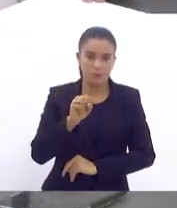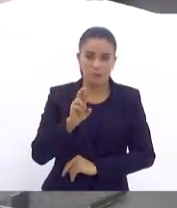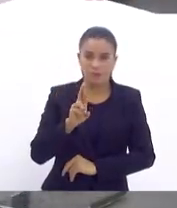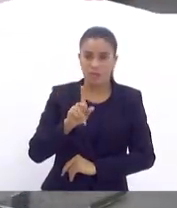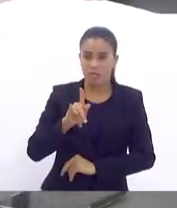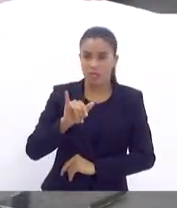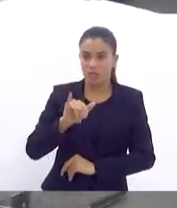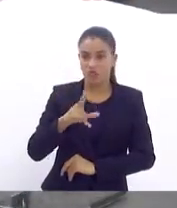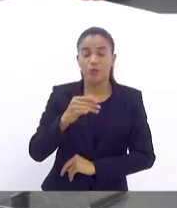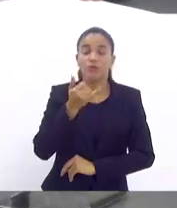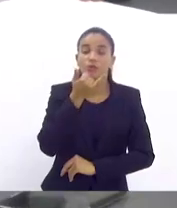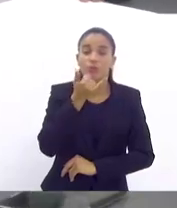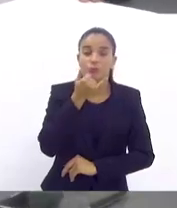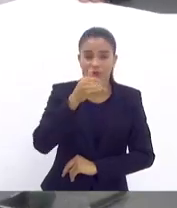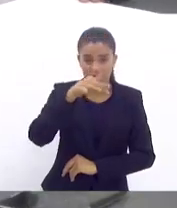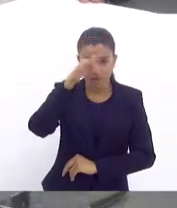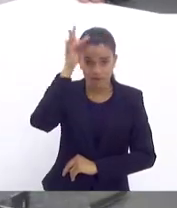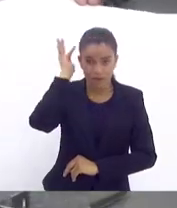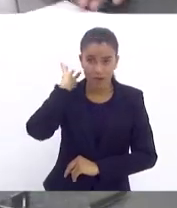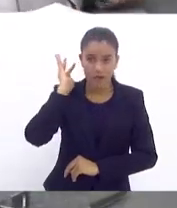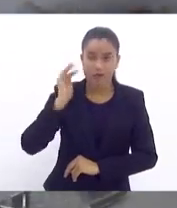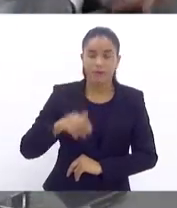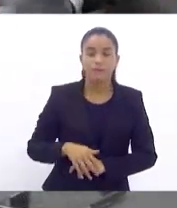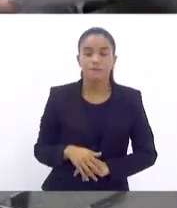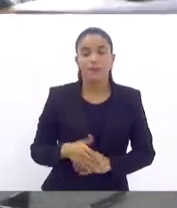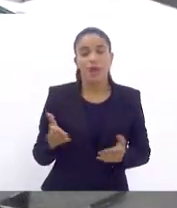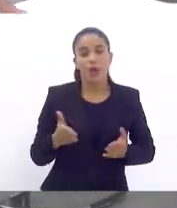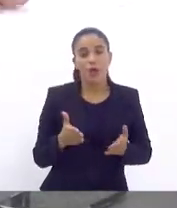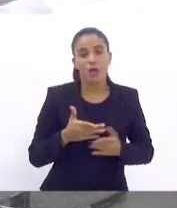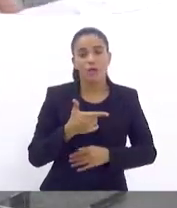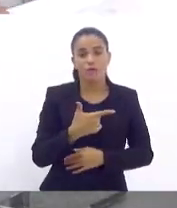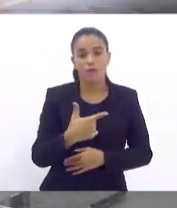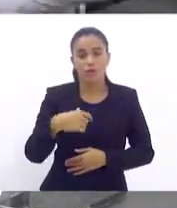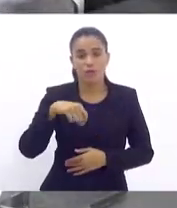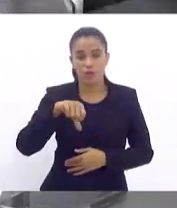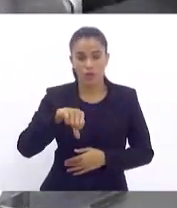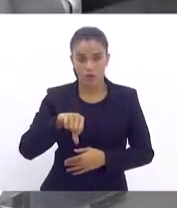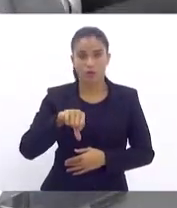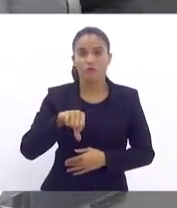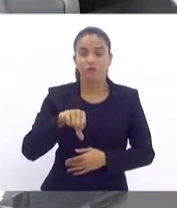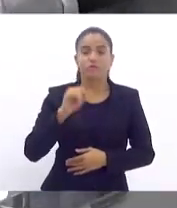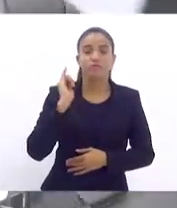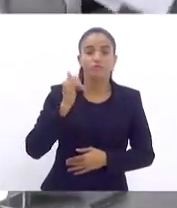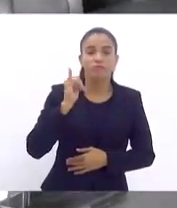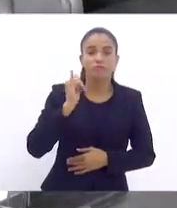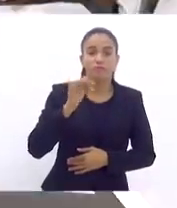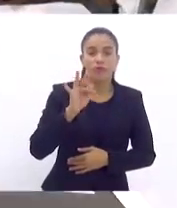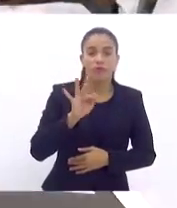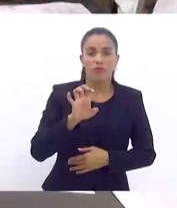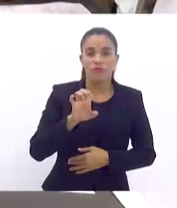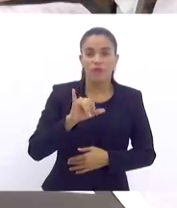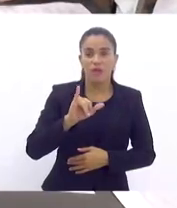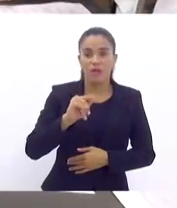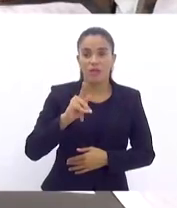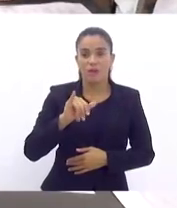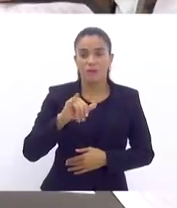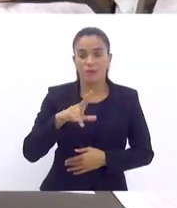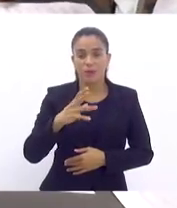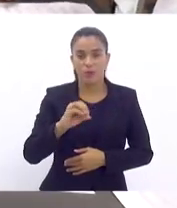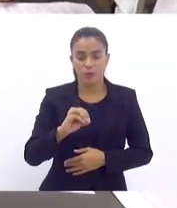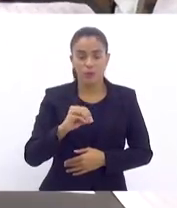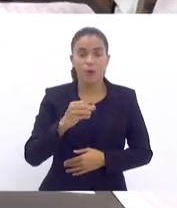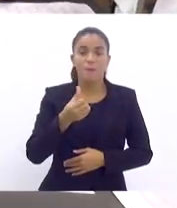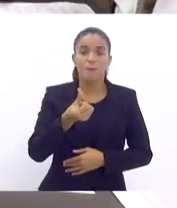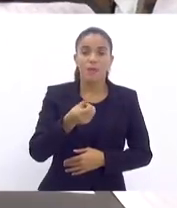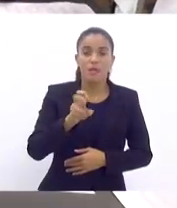Fred Pacheco passo é o 29 que é projeto de relatoria do deputado Felipinho raves é o PL